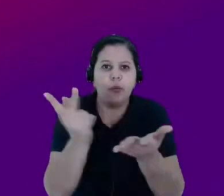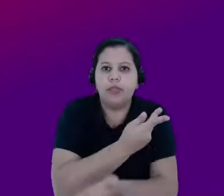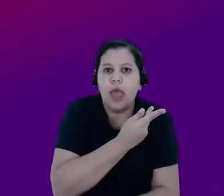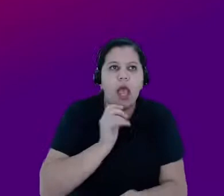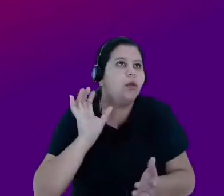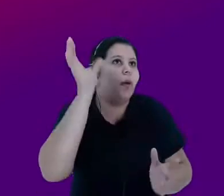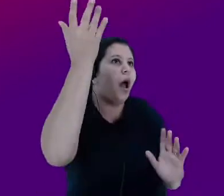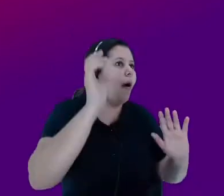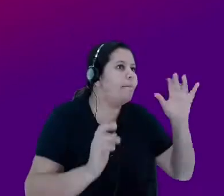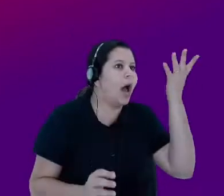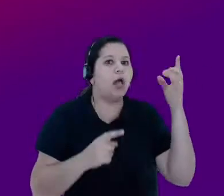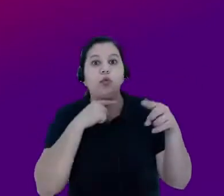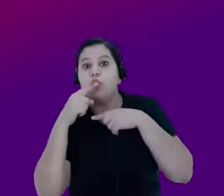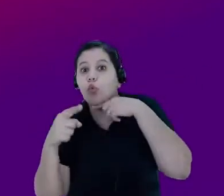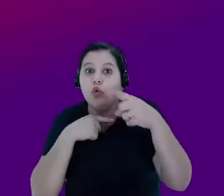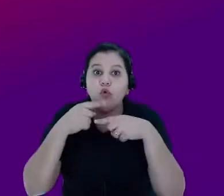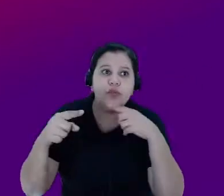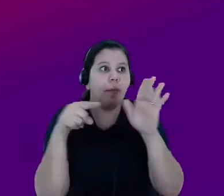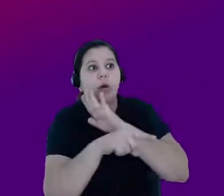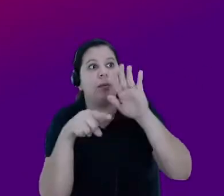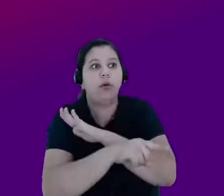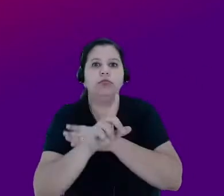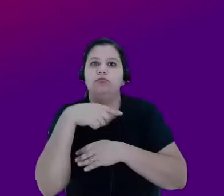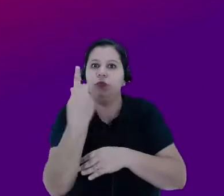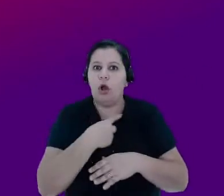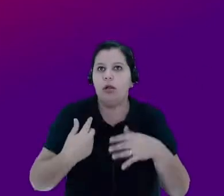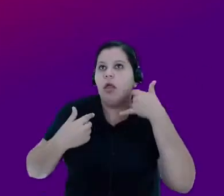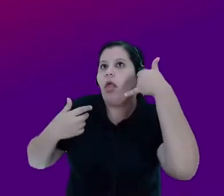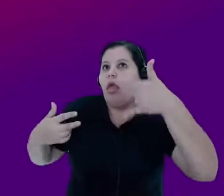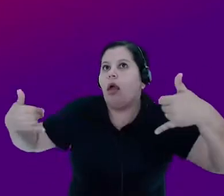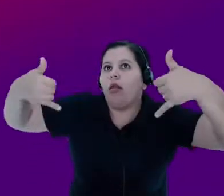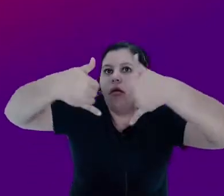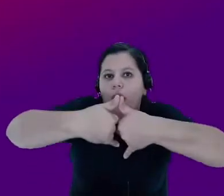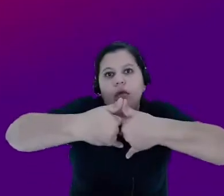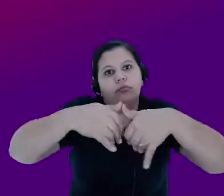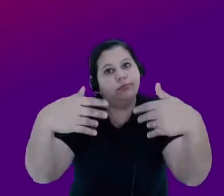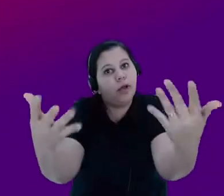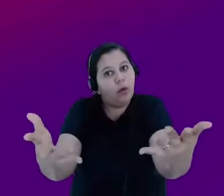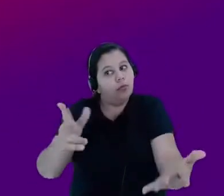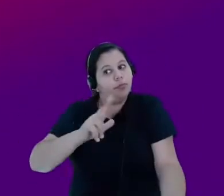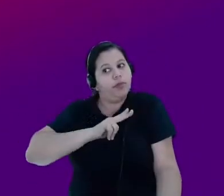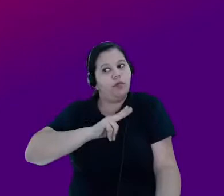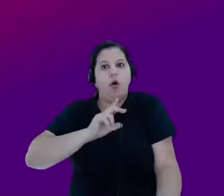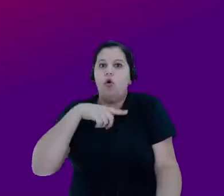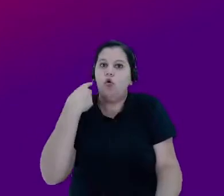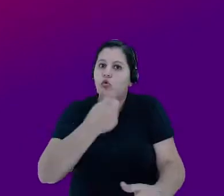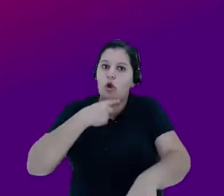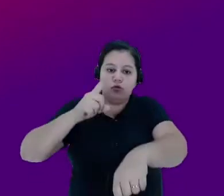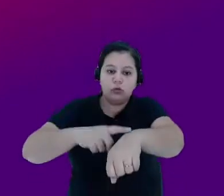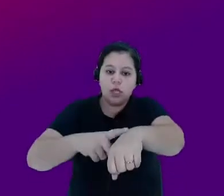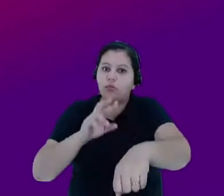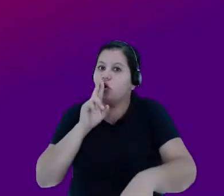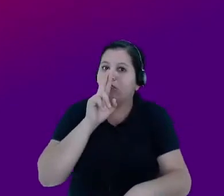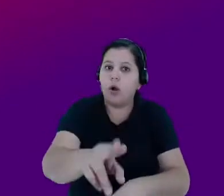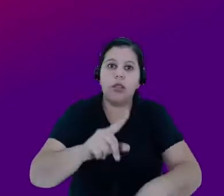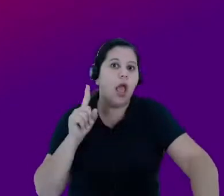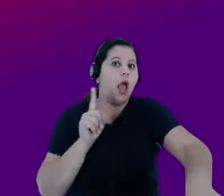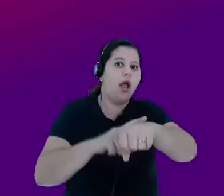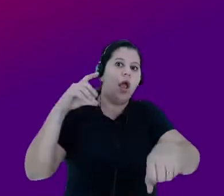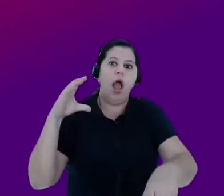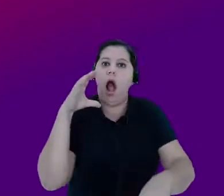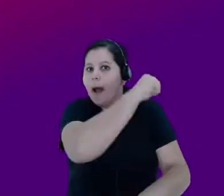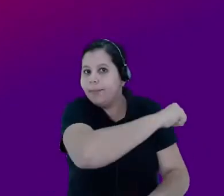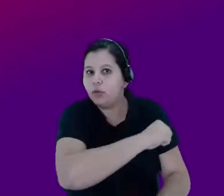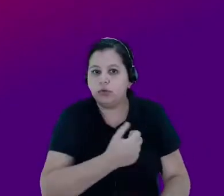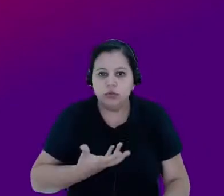dúvida, nós atendemos. E isso tornou mais pessoal. Então, o nosso tempo de resposta hoje tem que ser praticamente zero. É quando fica o risquinho